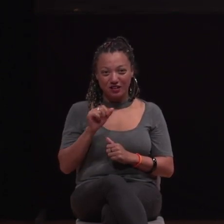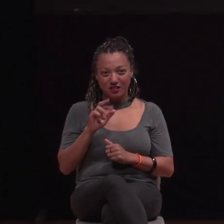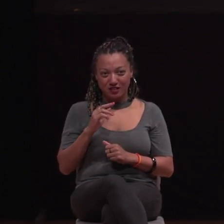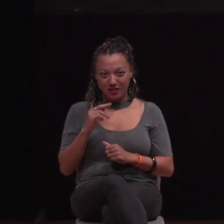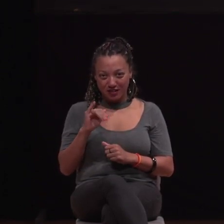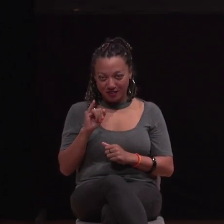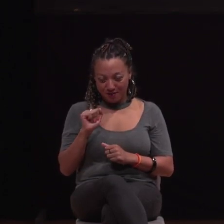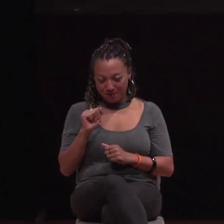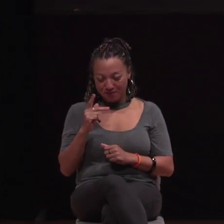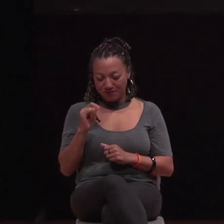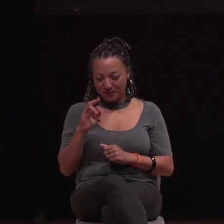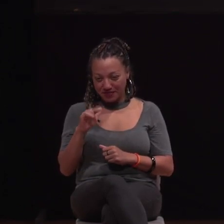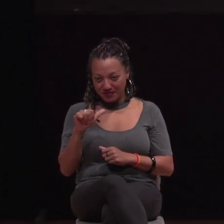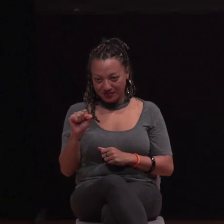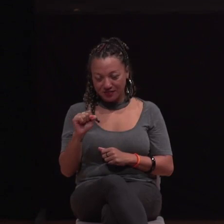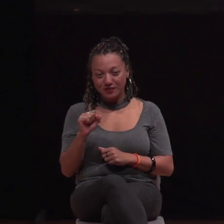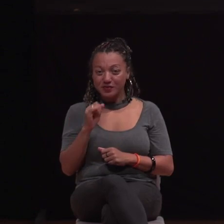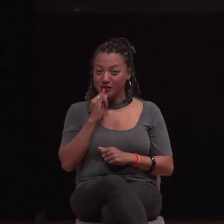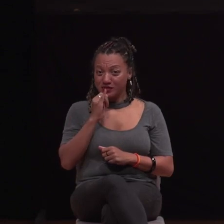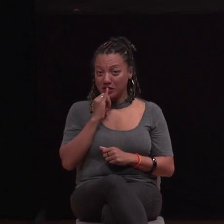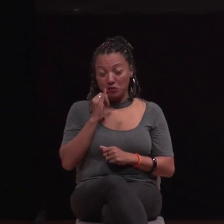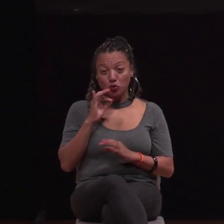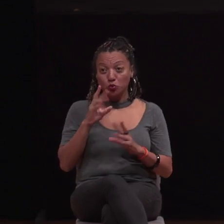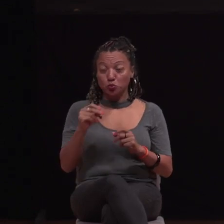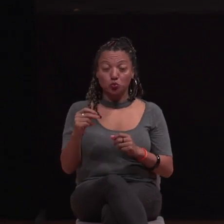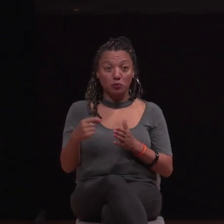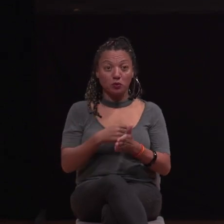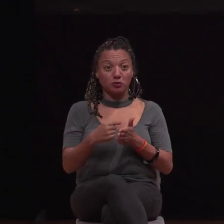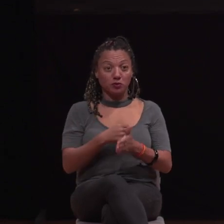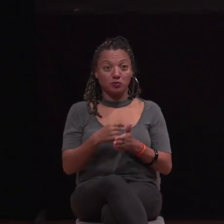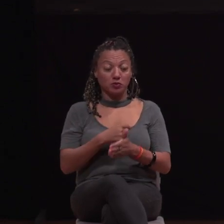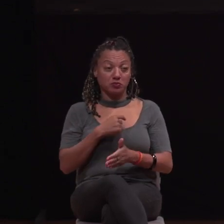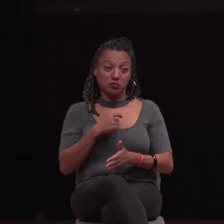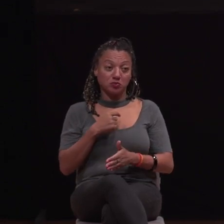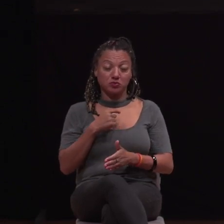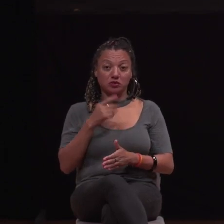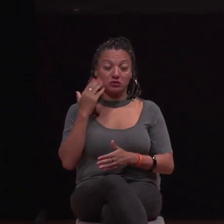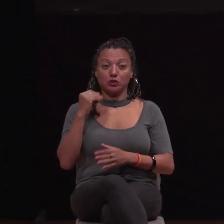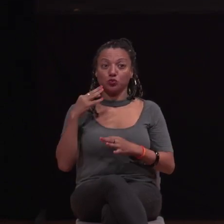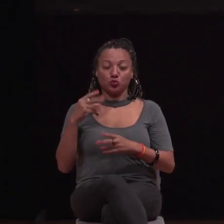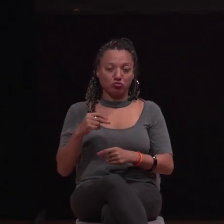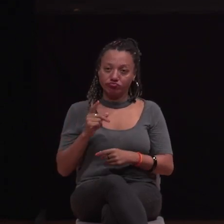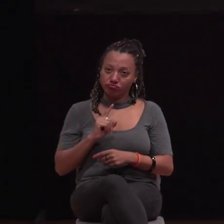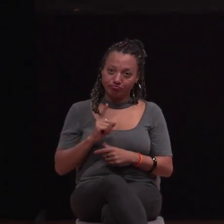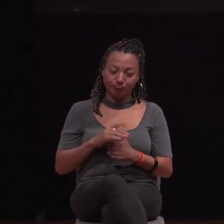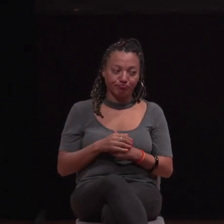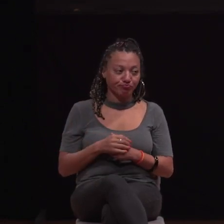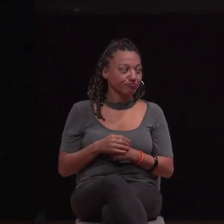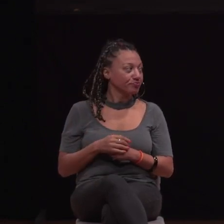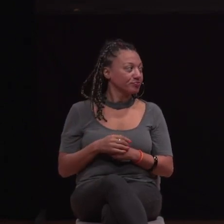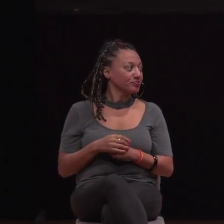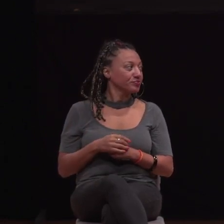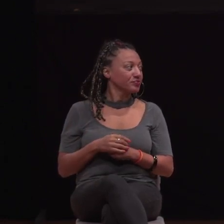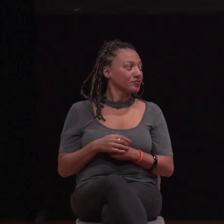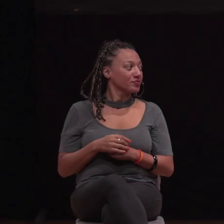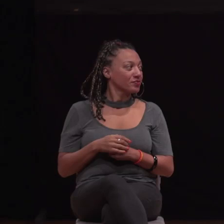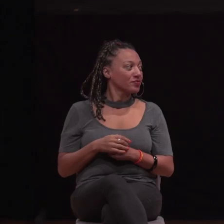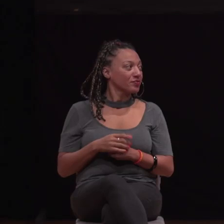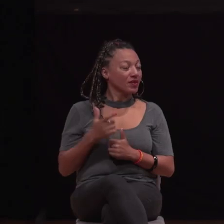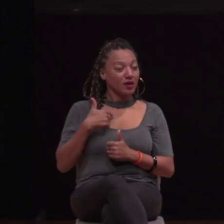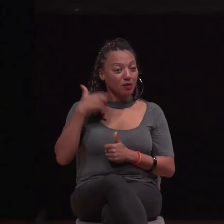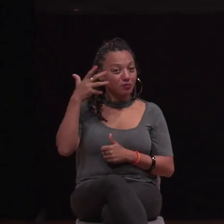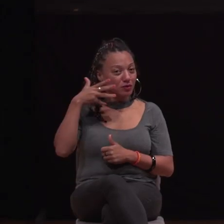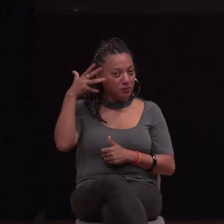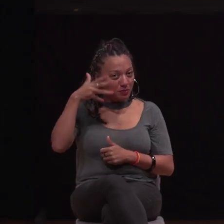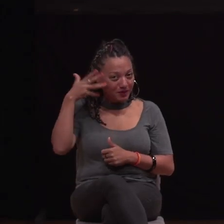a capacidade de saber todas as coisas e conseguir lidar com todas as coisas. E aí, então, eu vou usar meu privilégio de